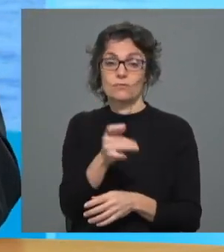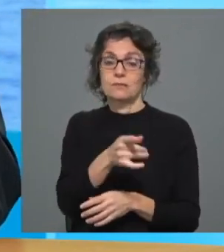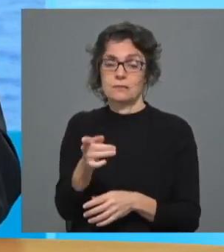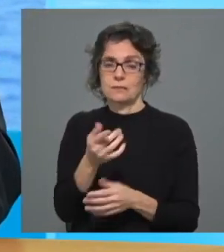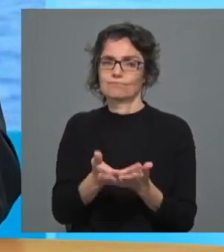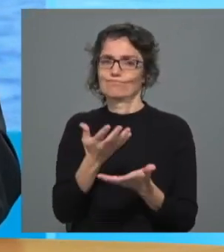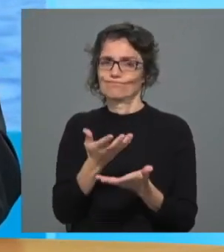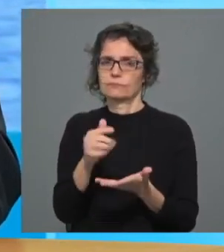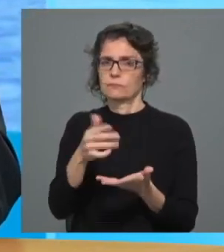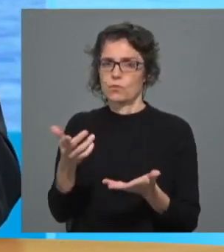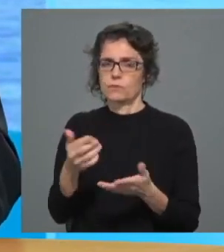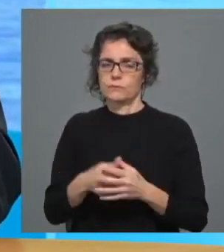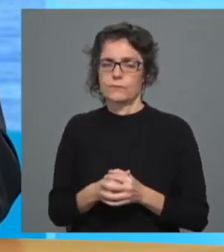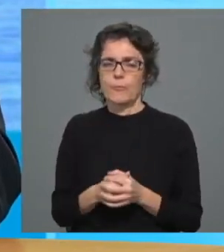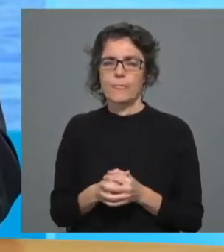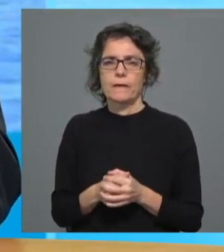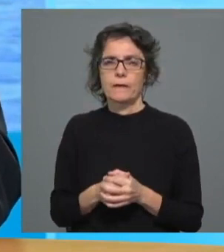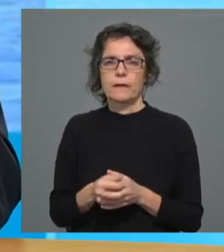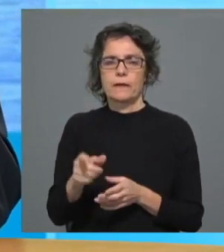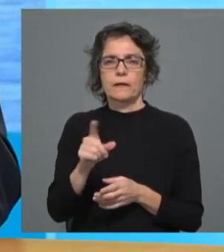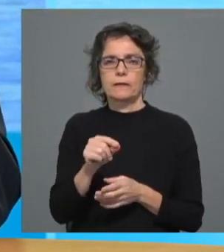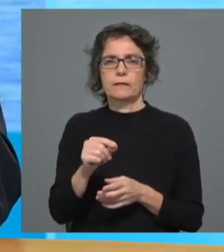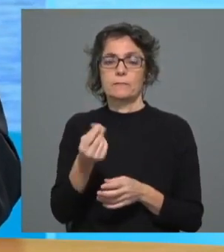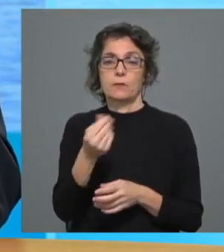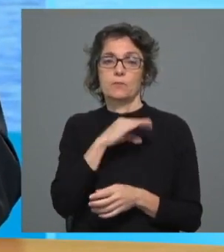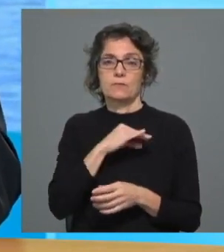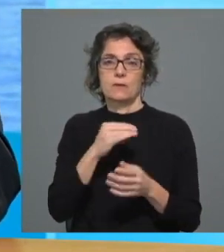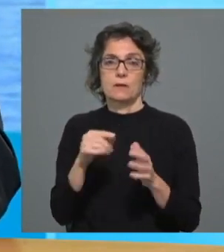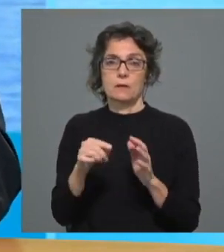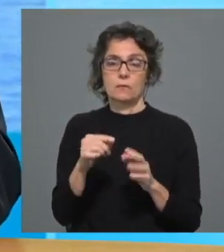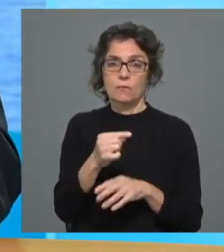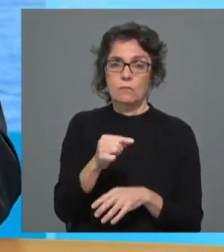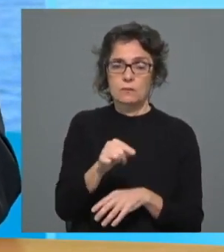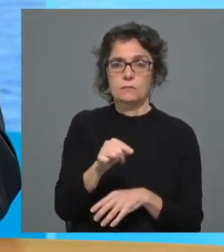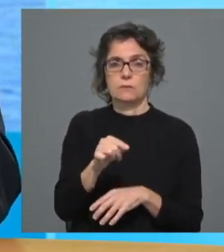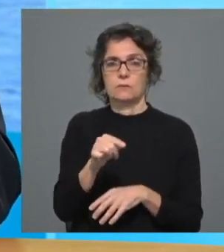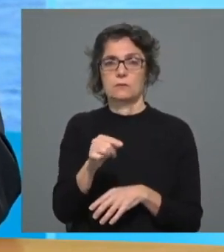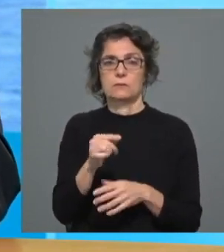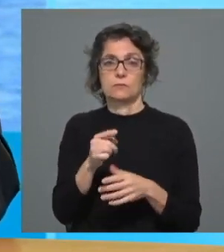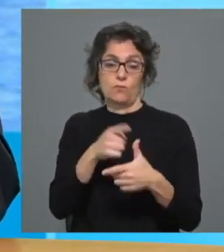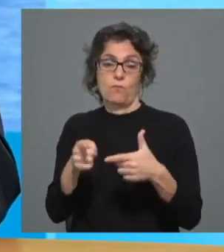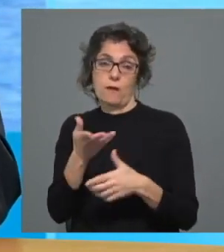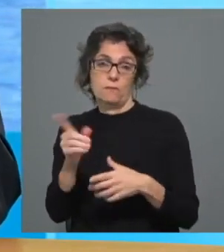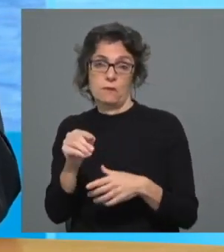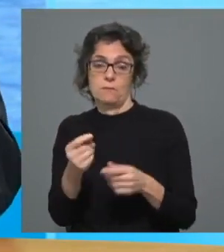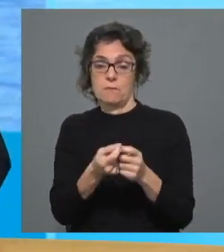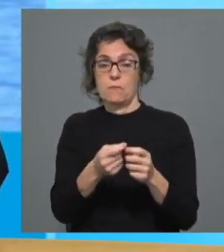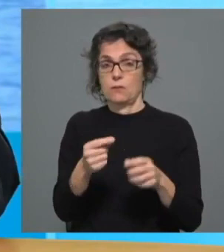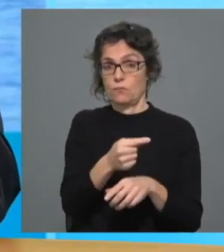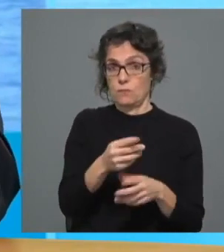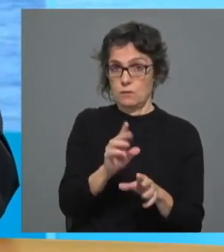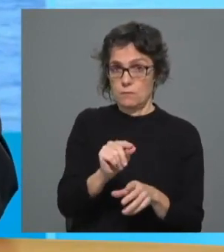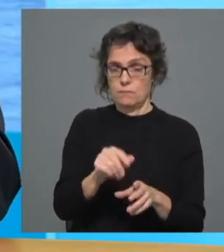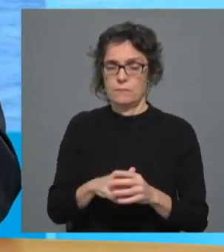significativa e para além disso também o salário mínimo, o salário médio é muito próximo do salário mínimo. Pronto,